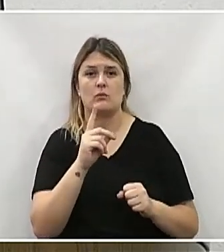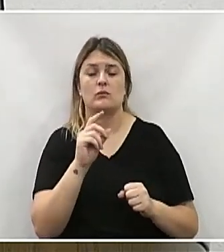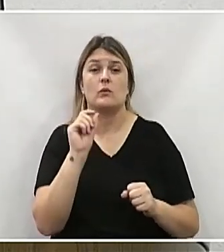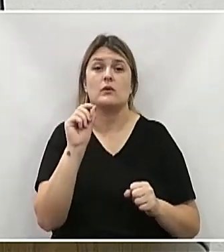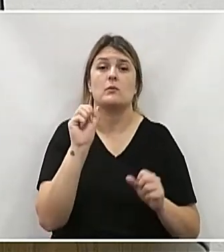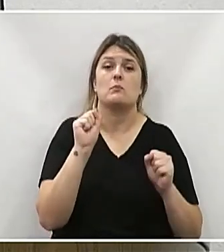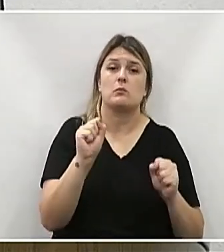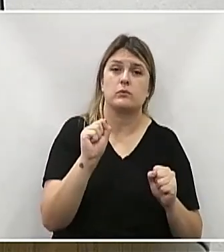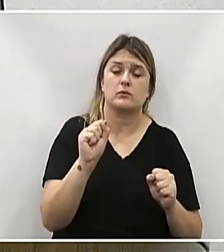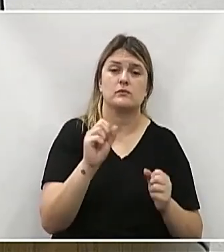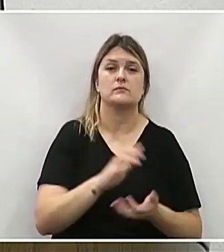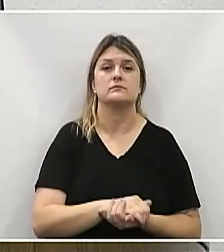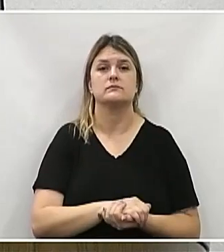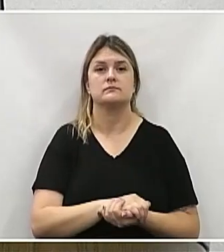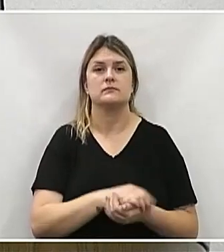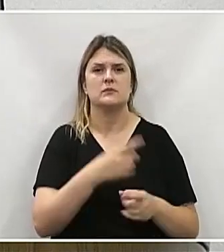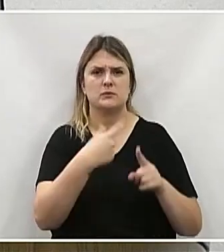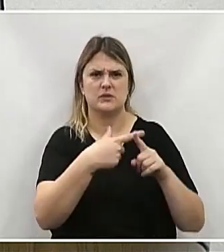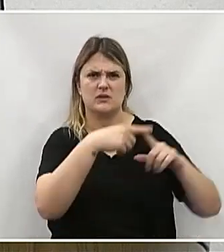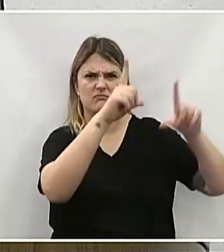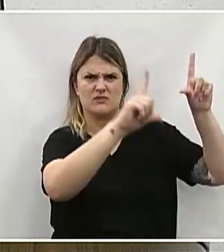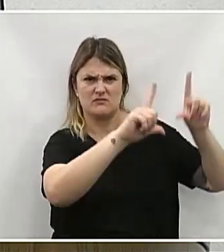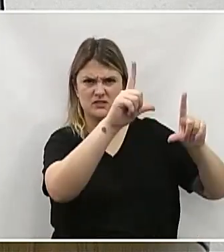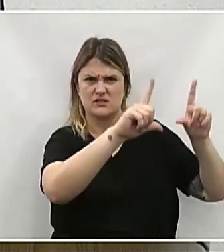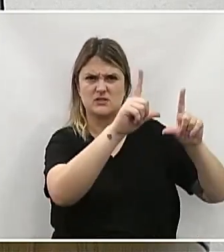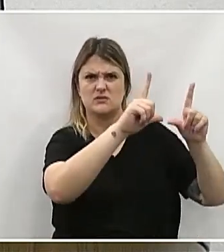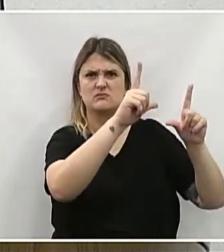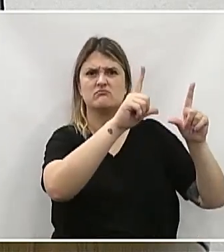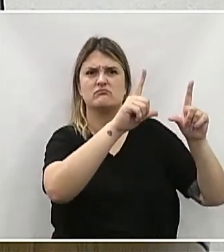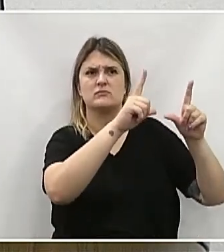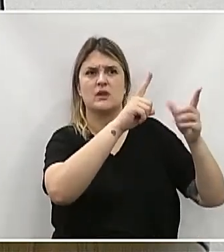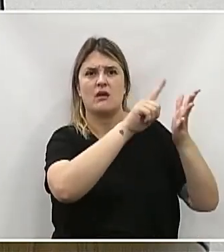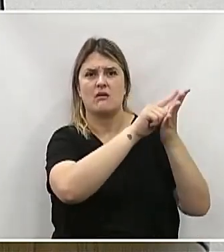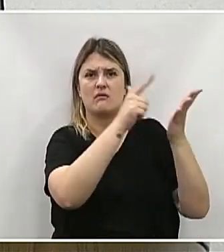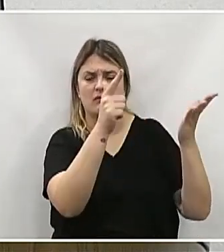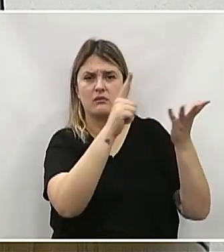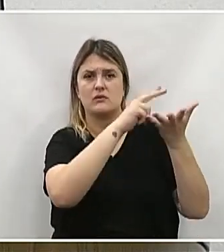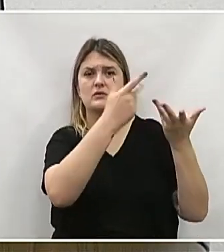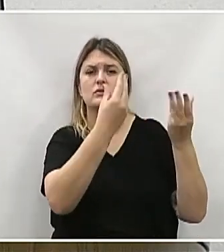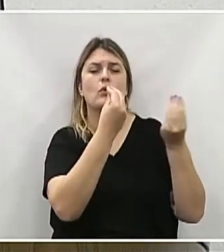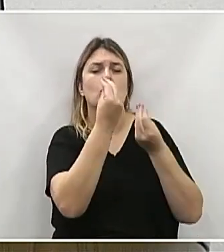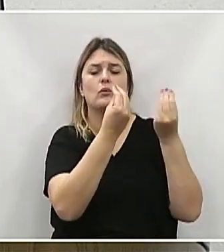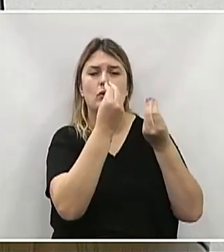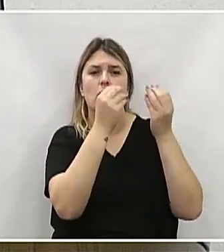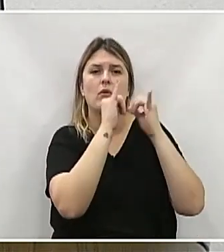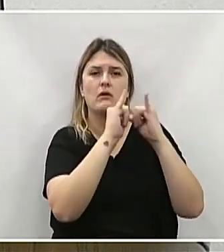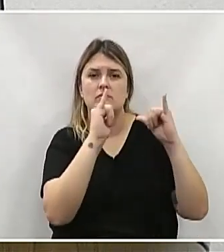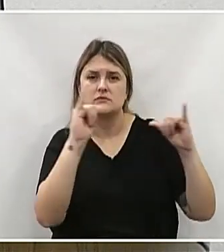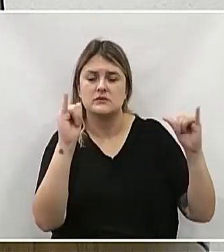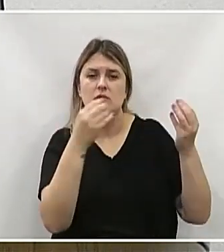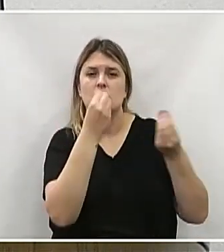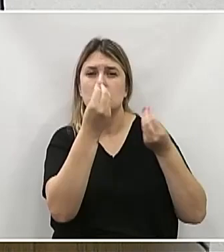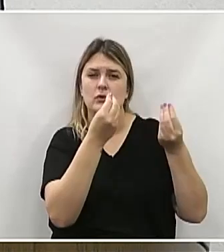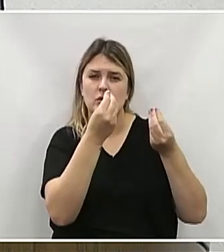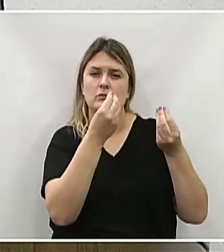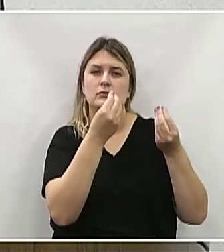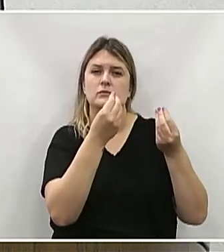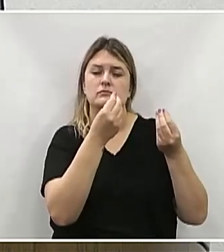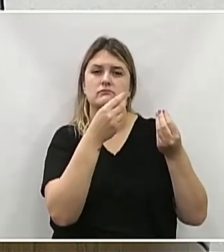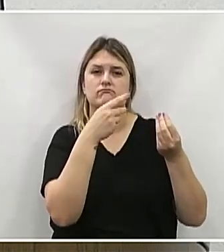que pode ser falado a imprensa também não sabe muito bem da forma correta que pode ser abordado o